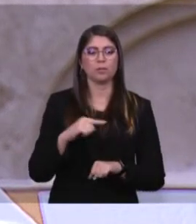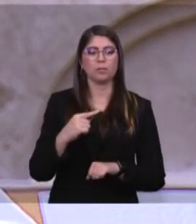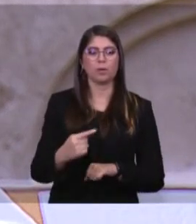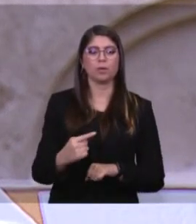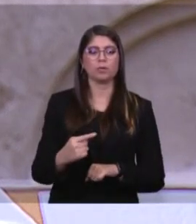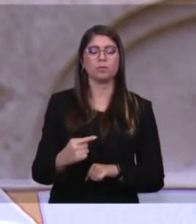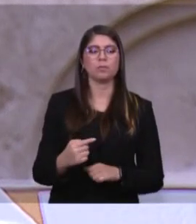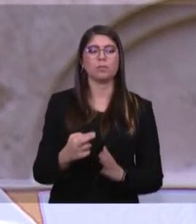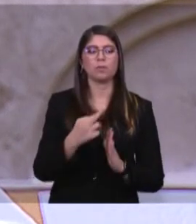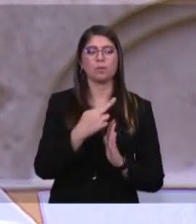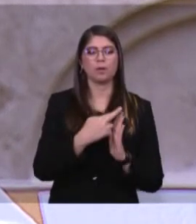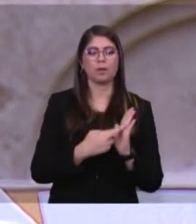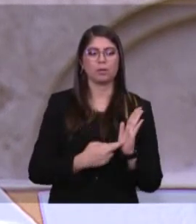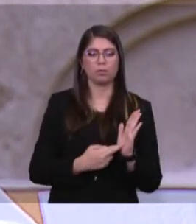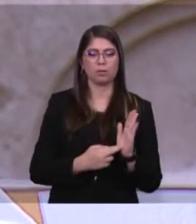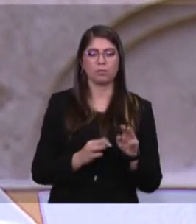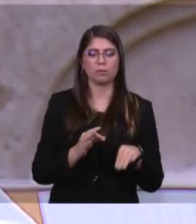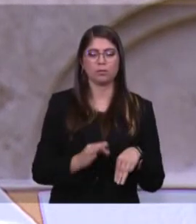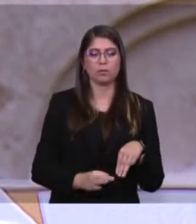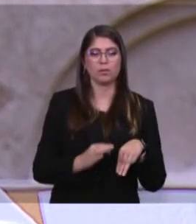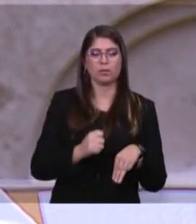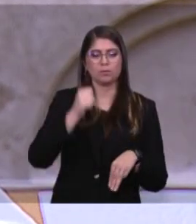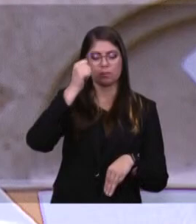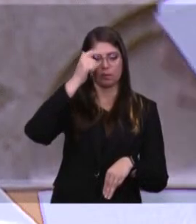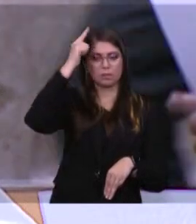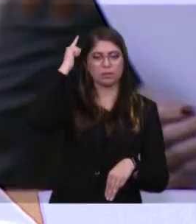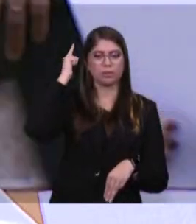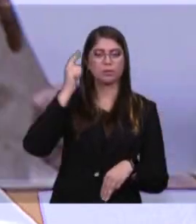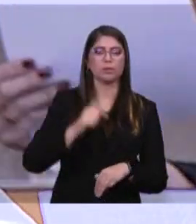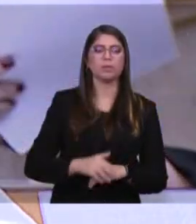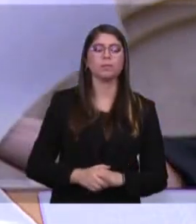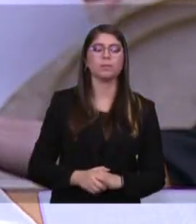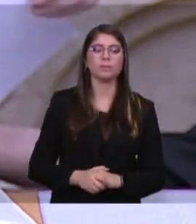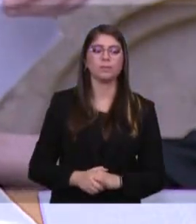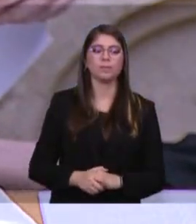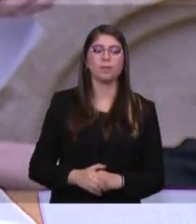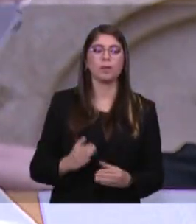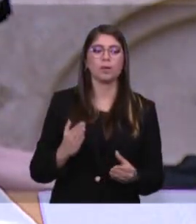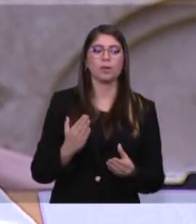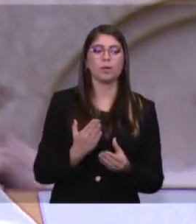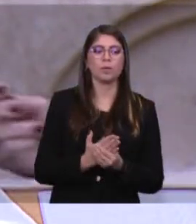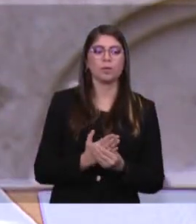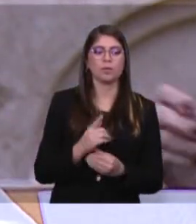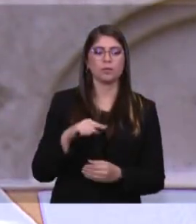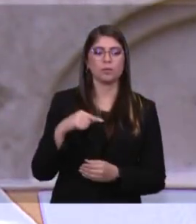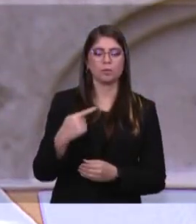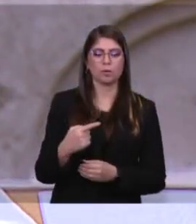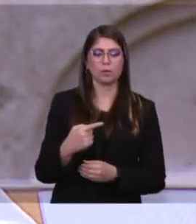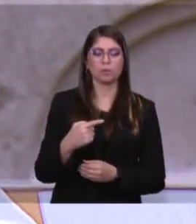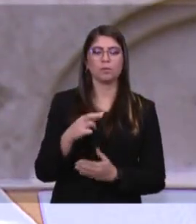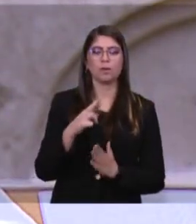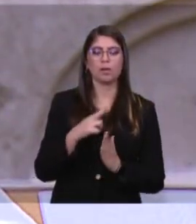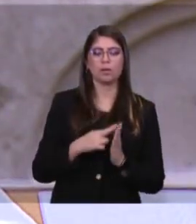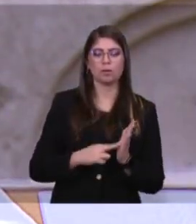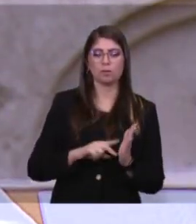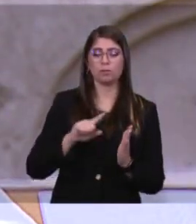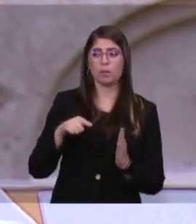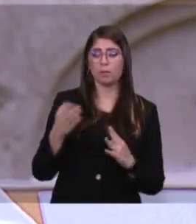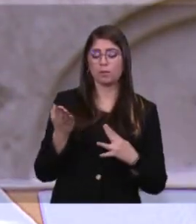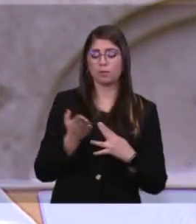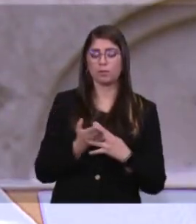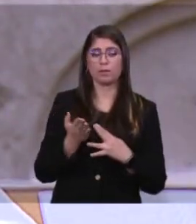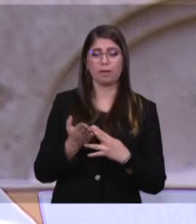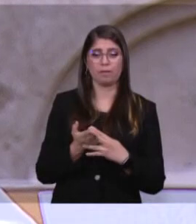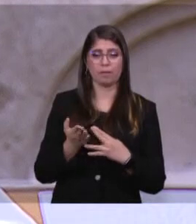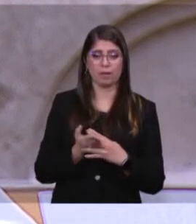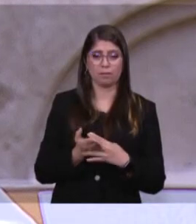de relatório, pelo ministro Alexandre de Moraes. No processo seguinte, faremos o relatório. O ministro recebe uma porção de papéis e